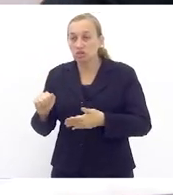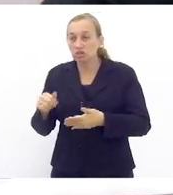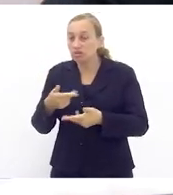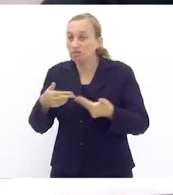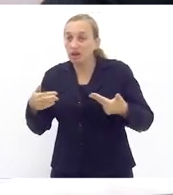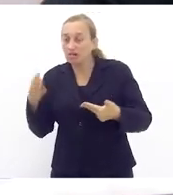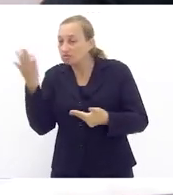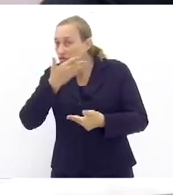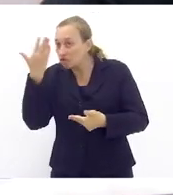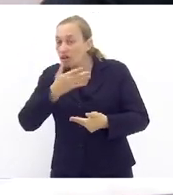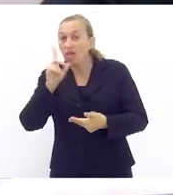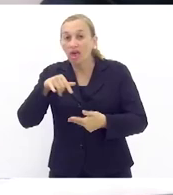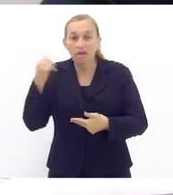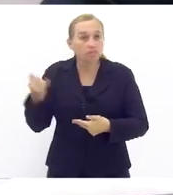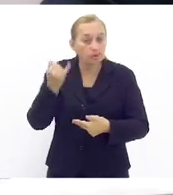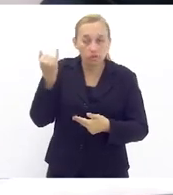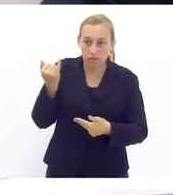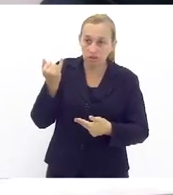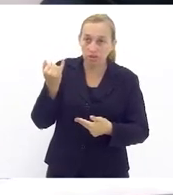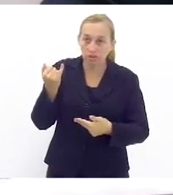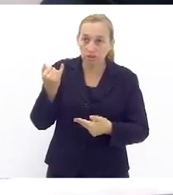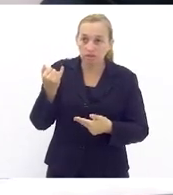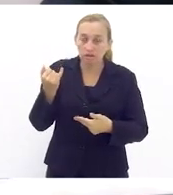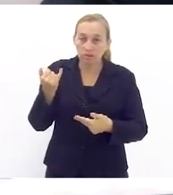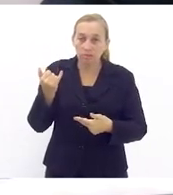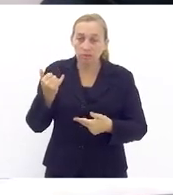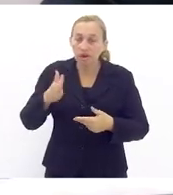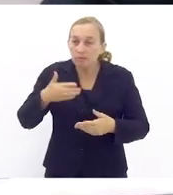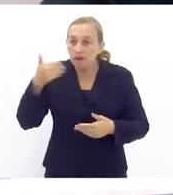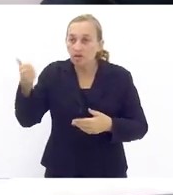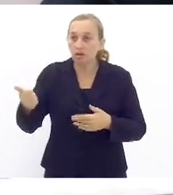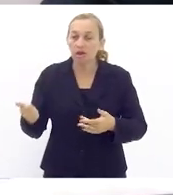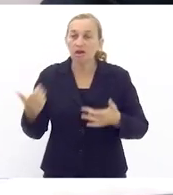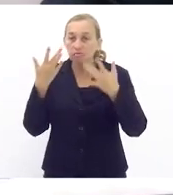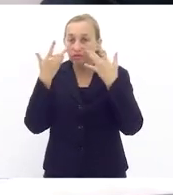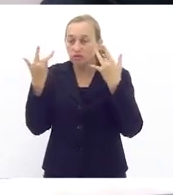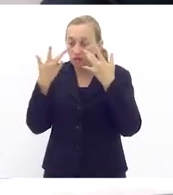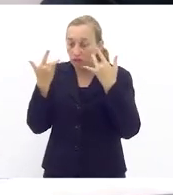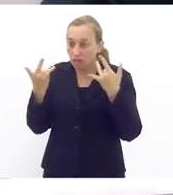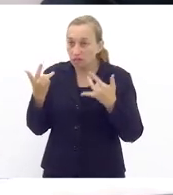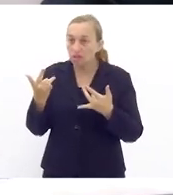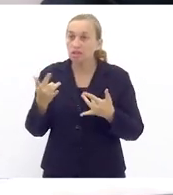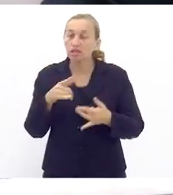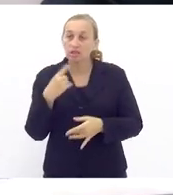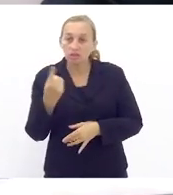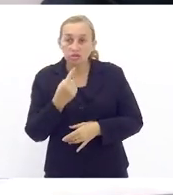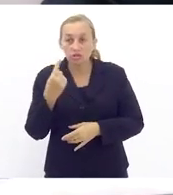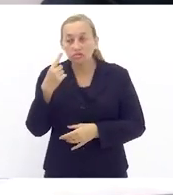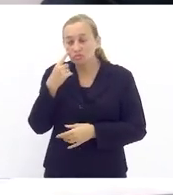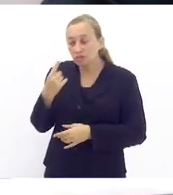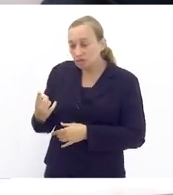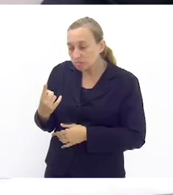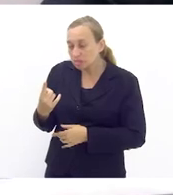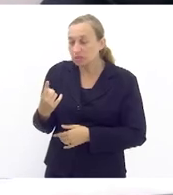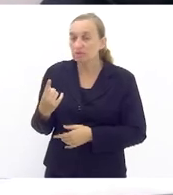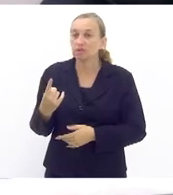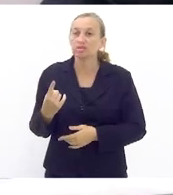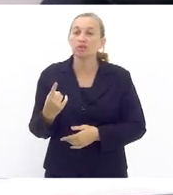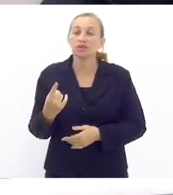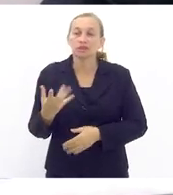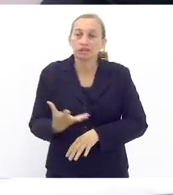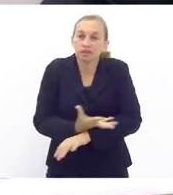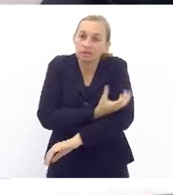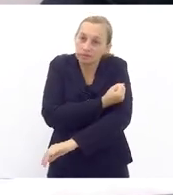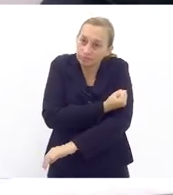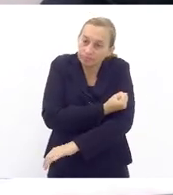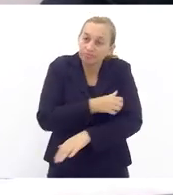são tão importantes quanto para abilhentar Os espetáculos que nós é consumimos presenciamos e nos